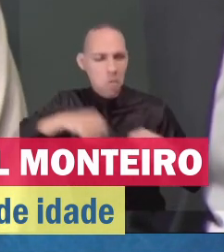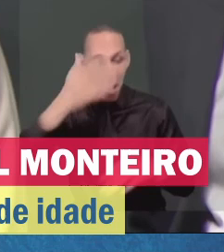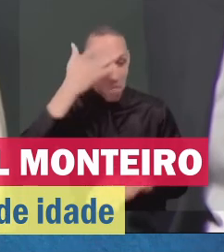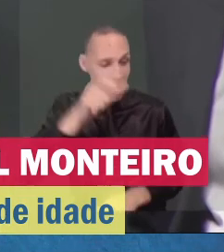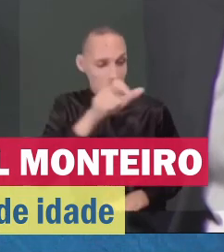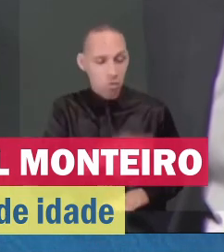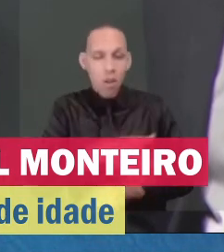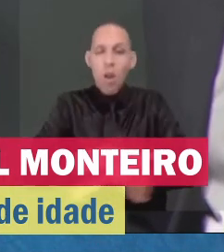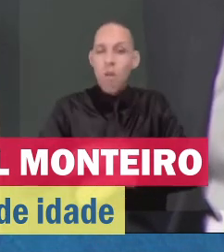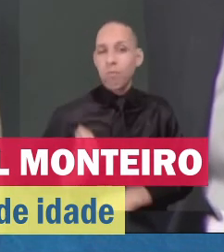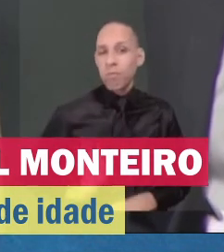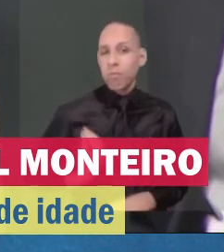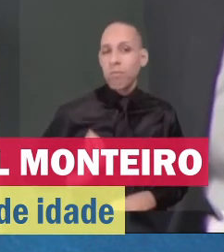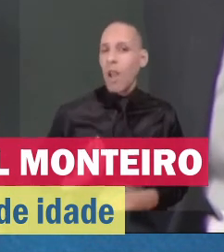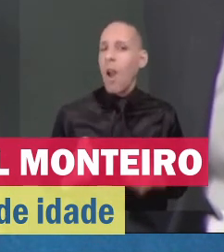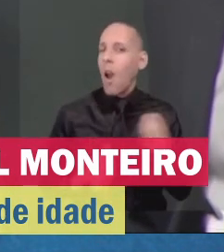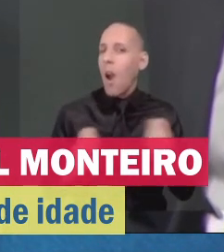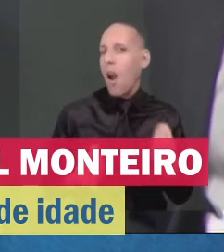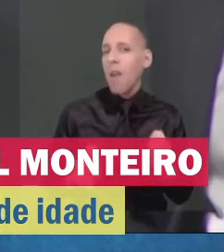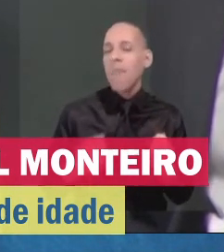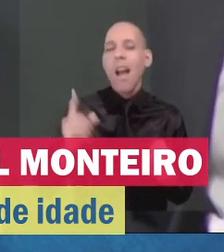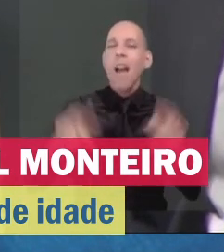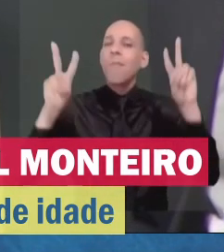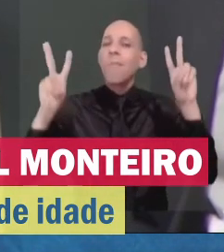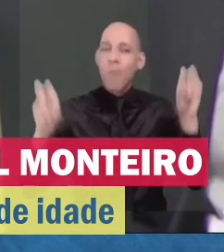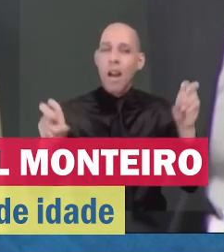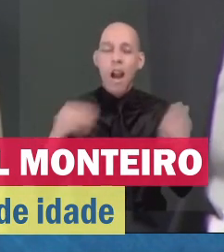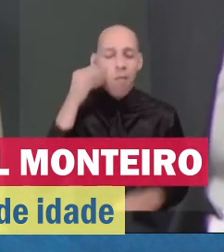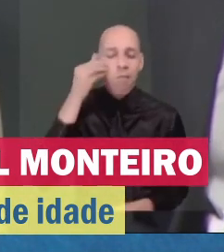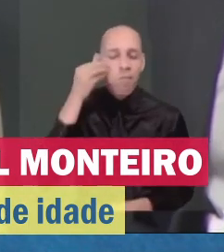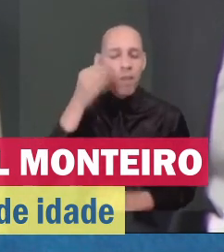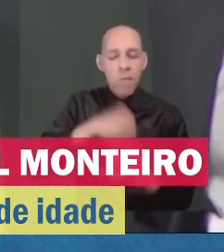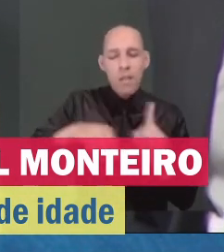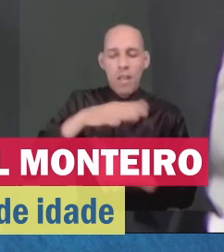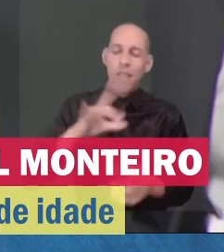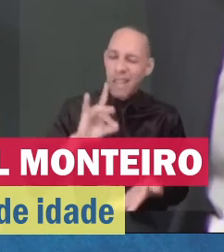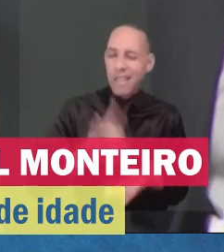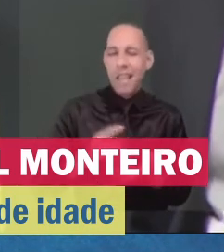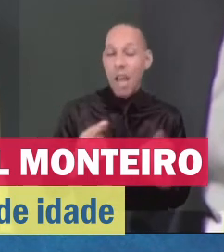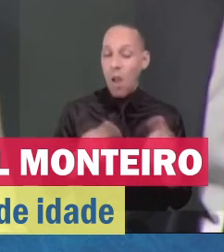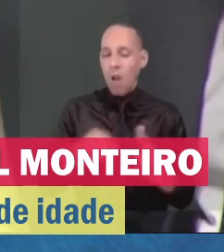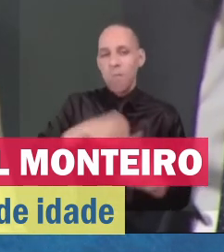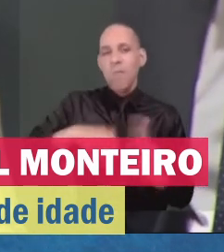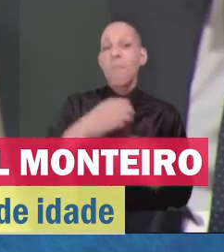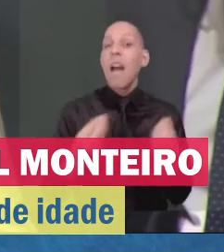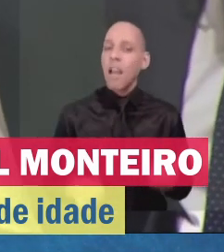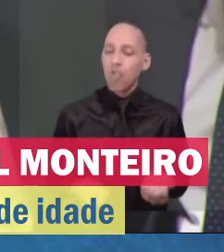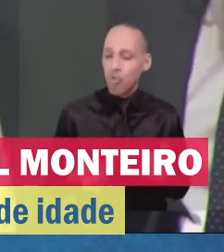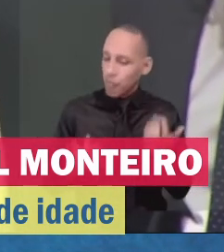do pseudo experimento social, antissocial na verdade, com a finalidade de enriquecimento e